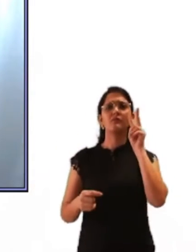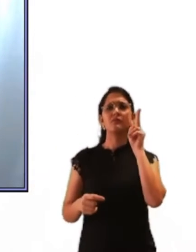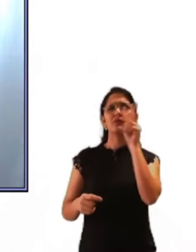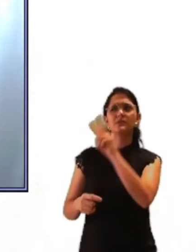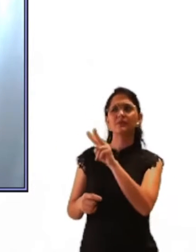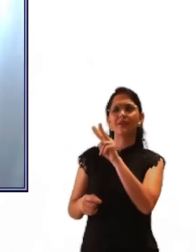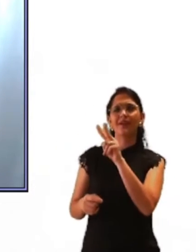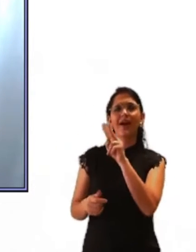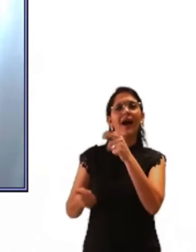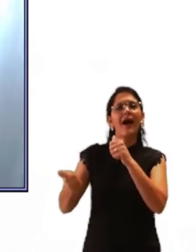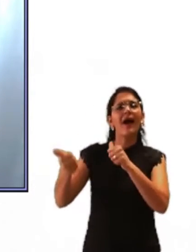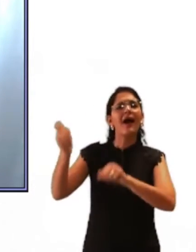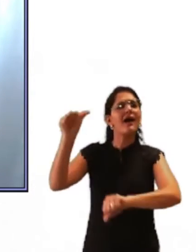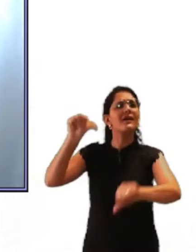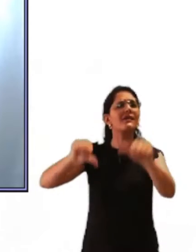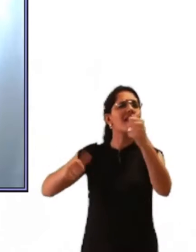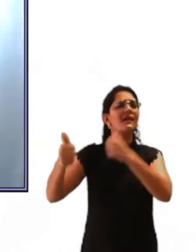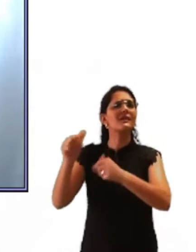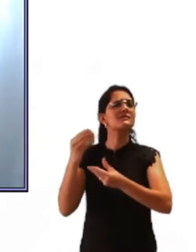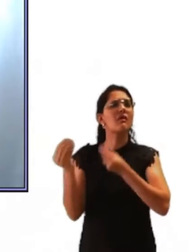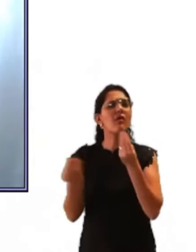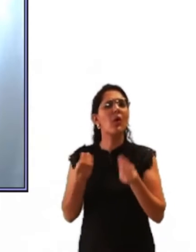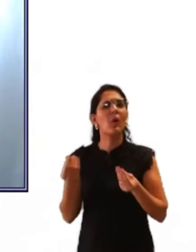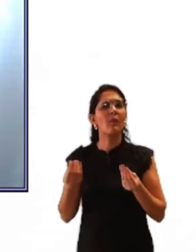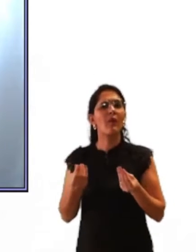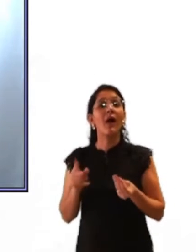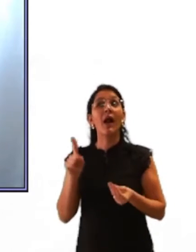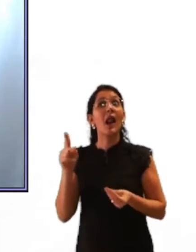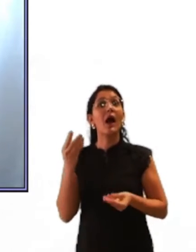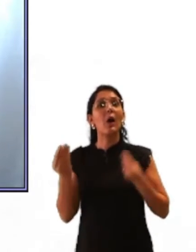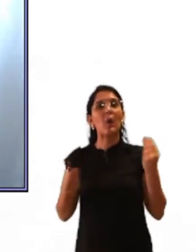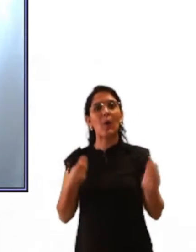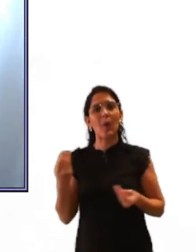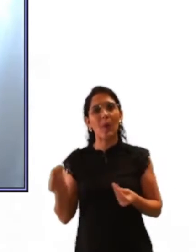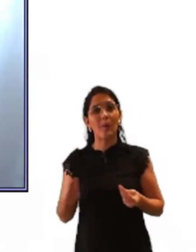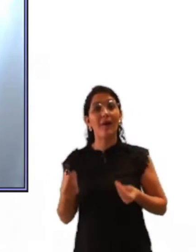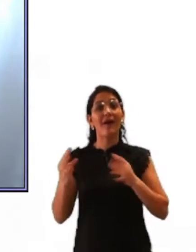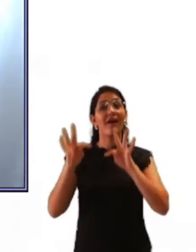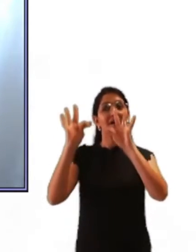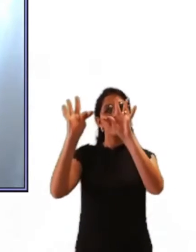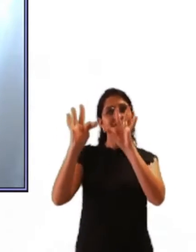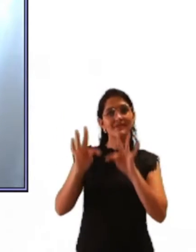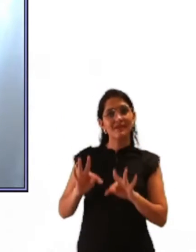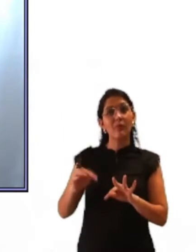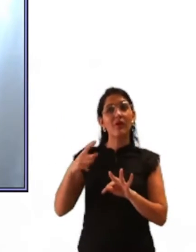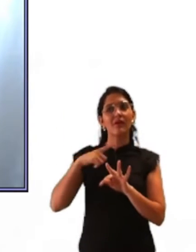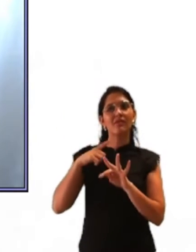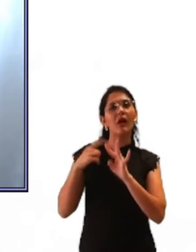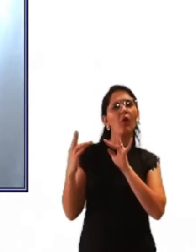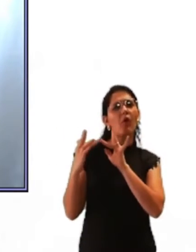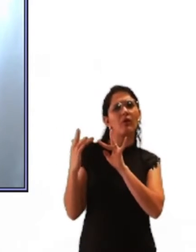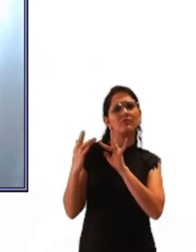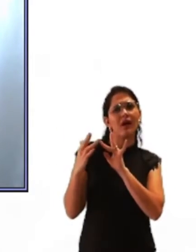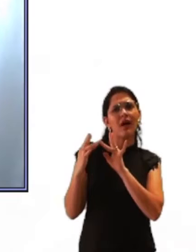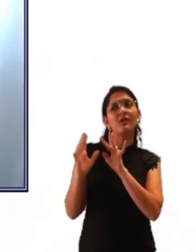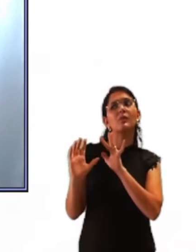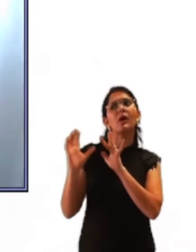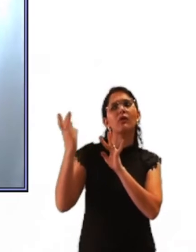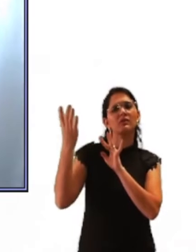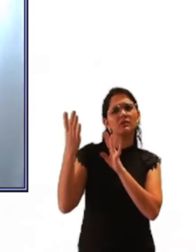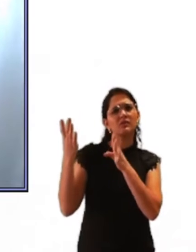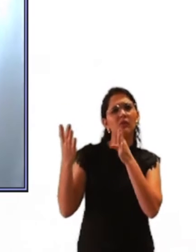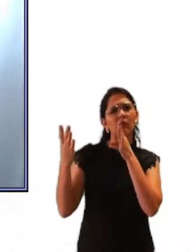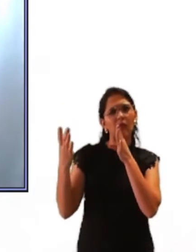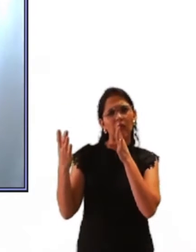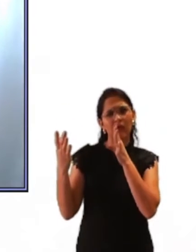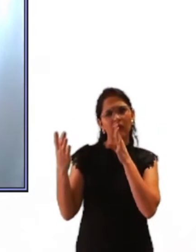é que funciona essa reprodução? A testemunha tem contato com o fato, né? A gente vai ver que